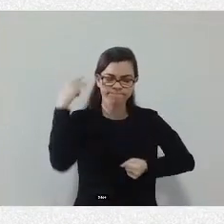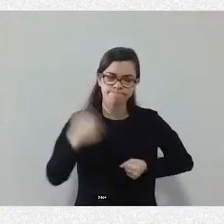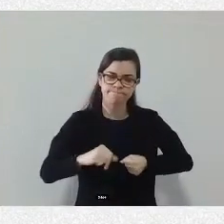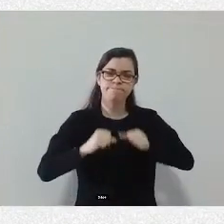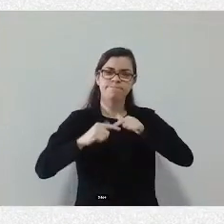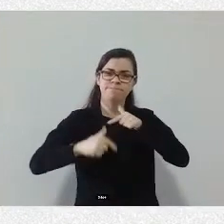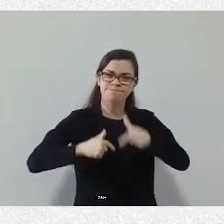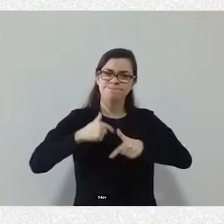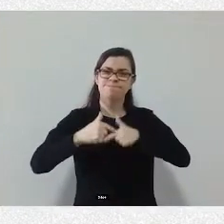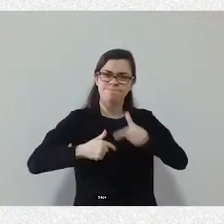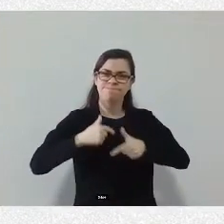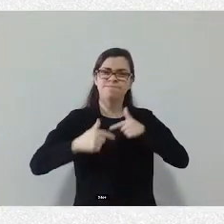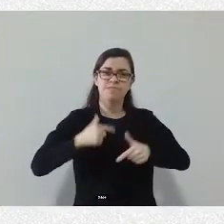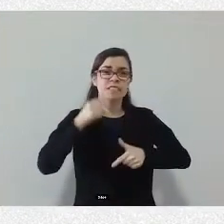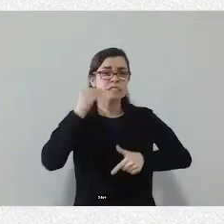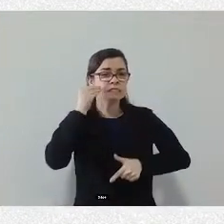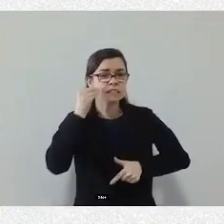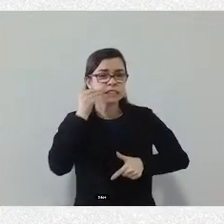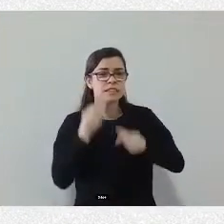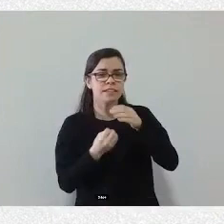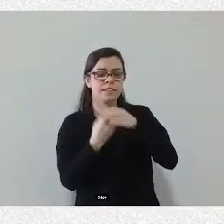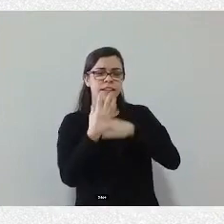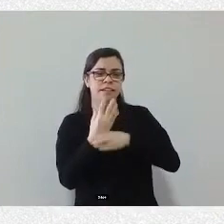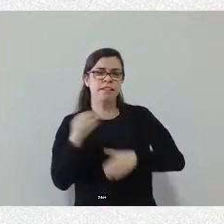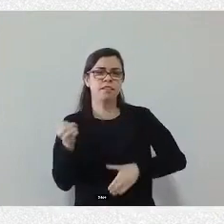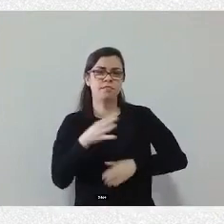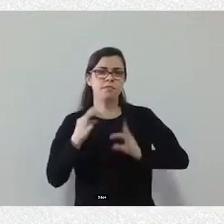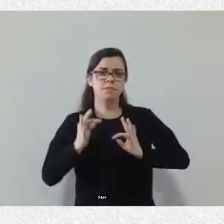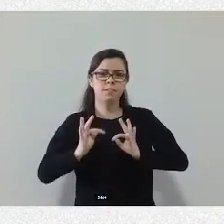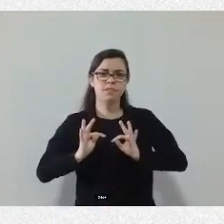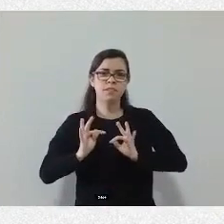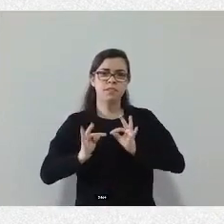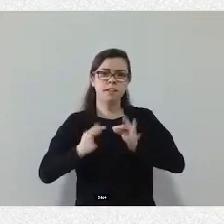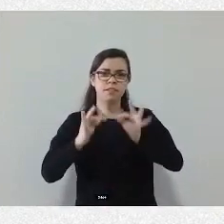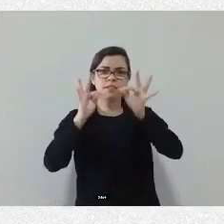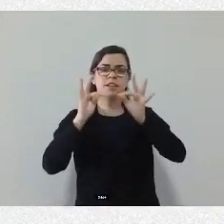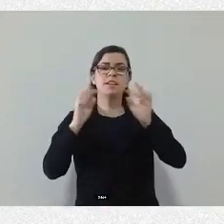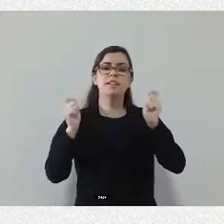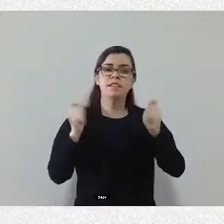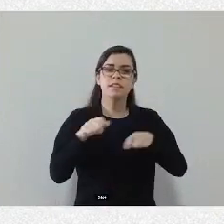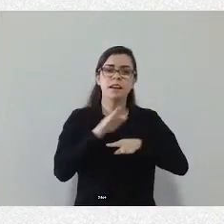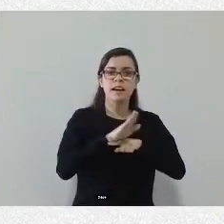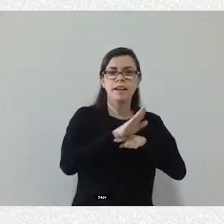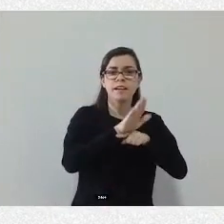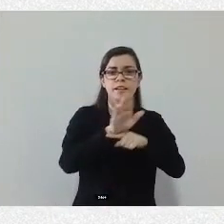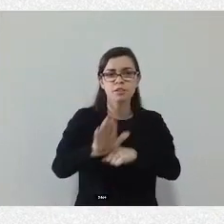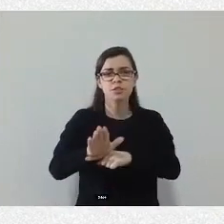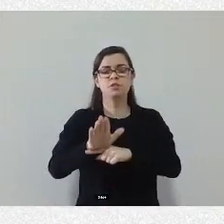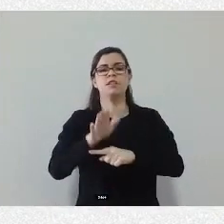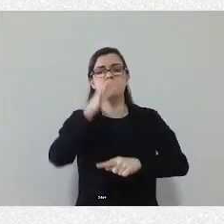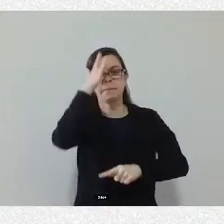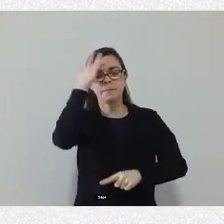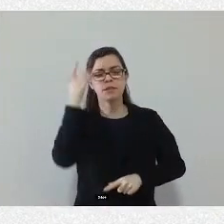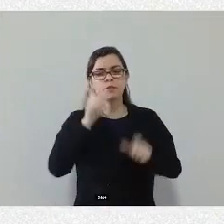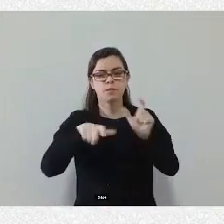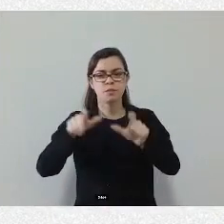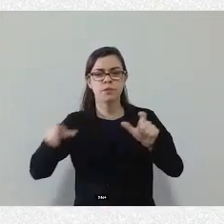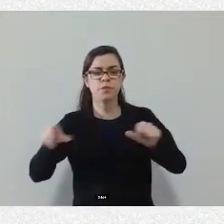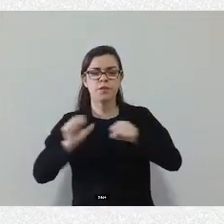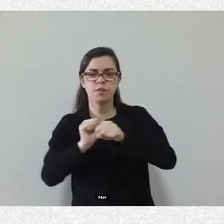uma nova tecnologia que pudesse ajudar, de alguma forma, na prevenção da Covid-19 no mundo